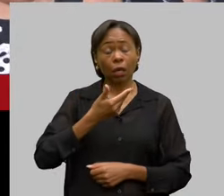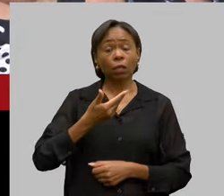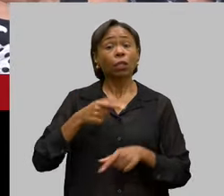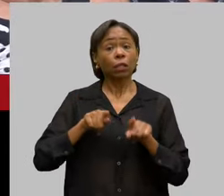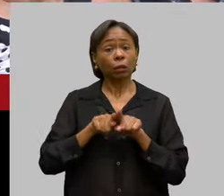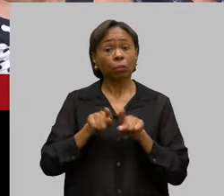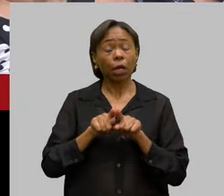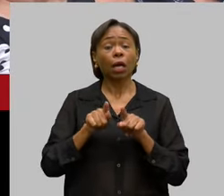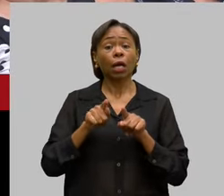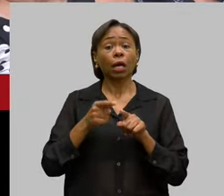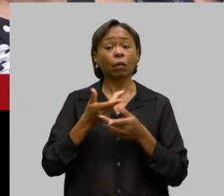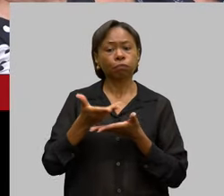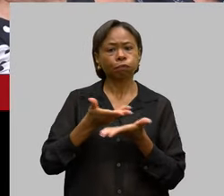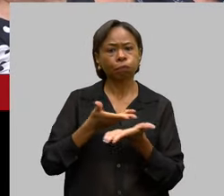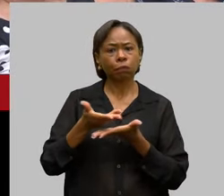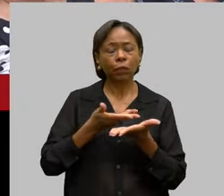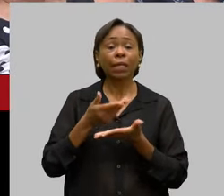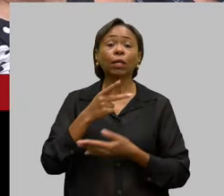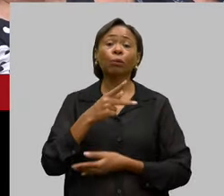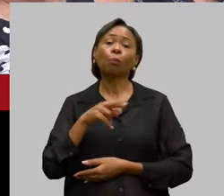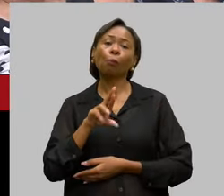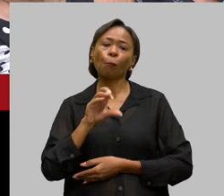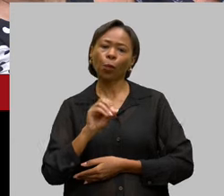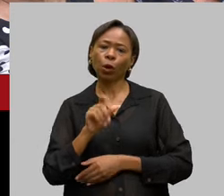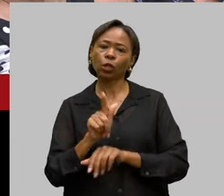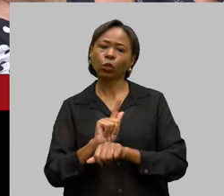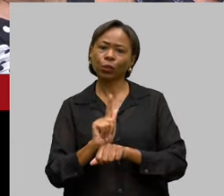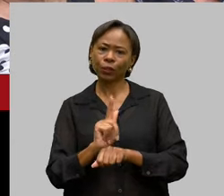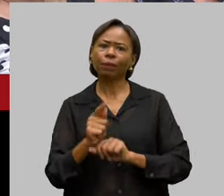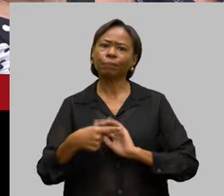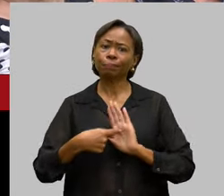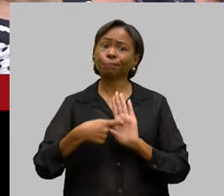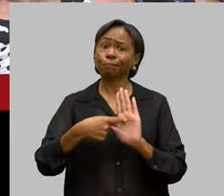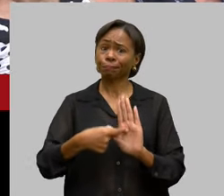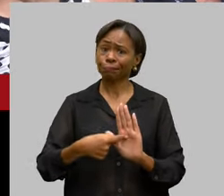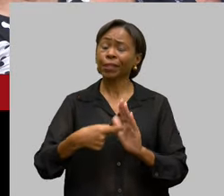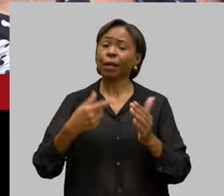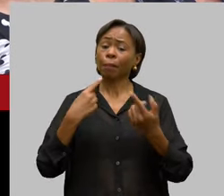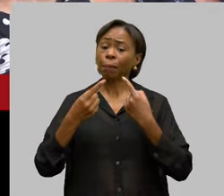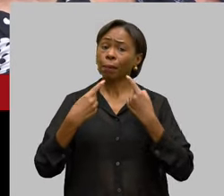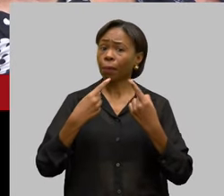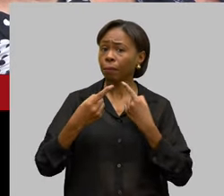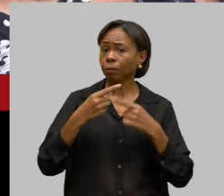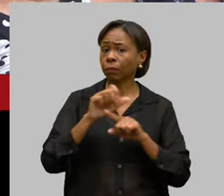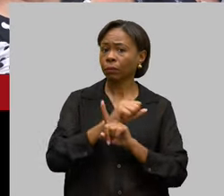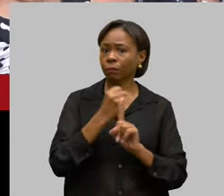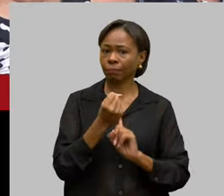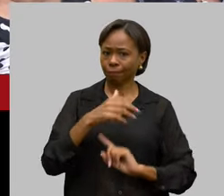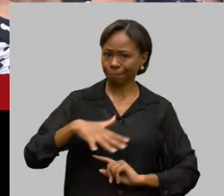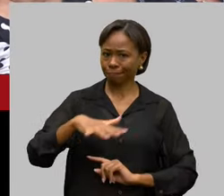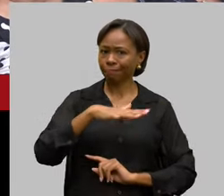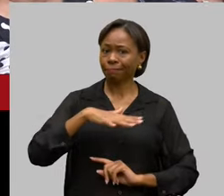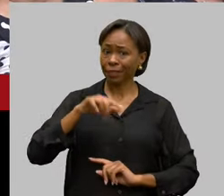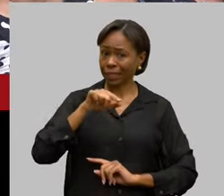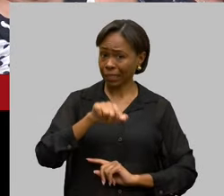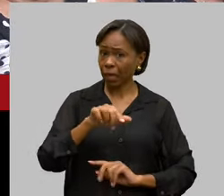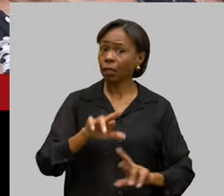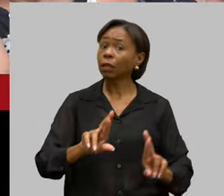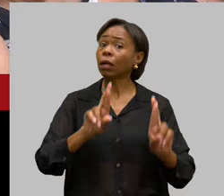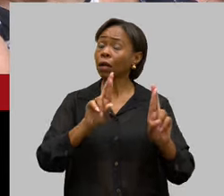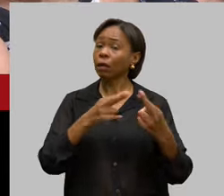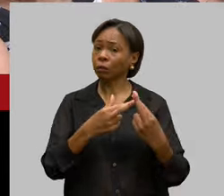que isso que o nosso prestão Inclusive fala da necessidade do diálogo com a sociedade porque a sociedade também é a grande